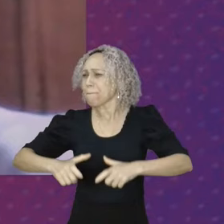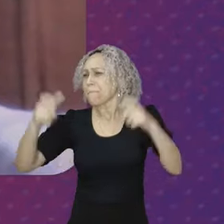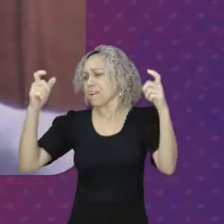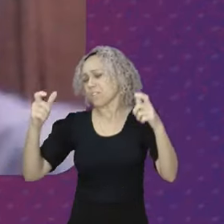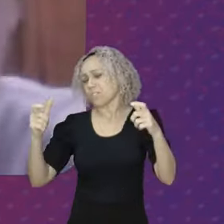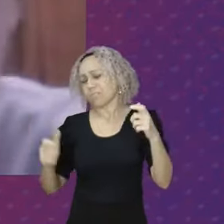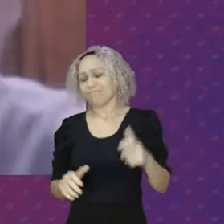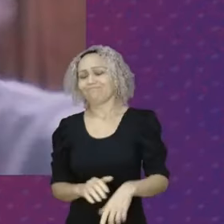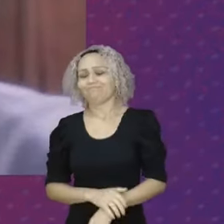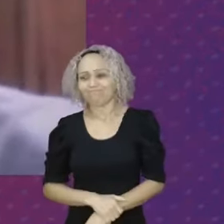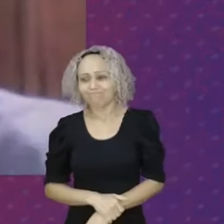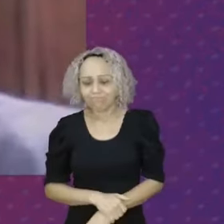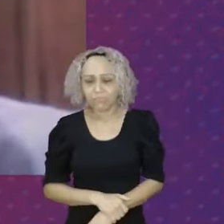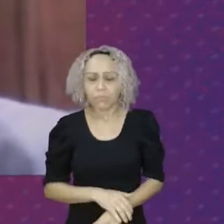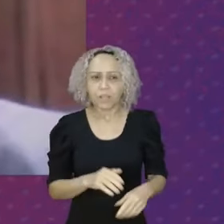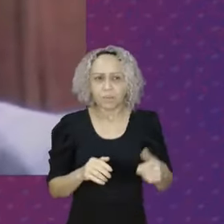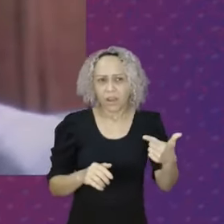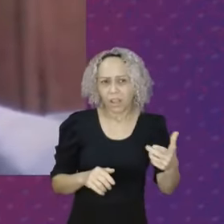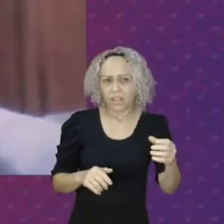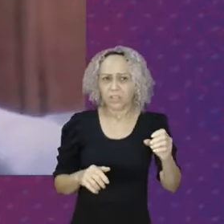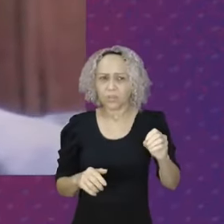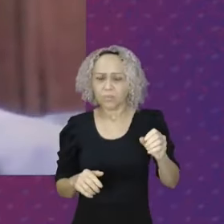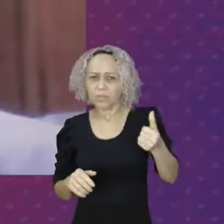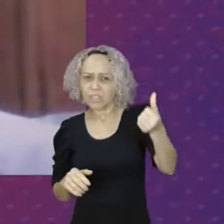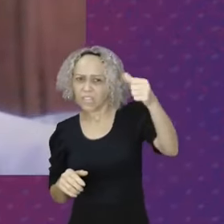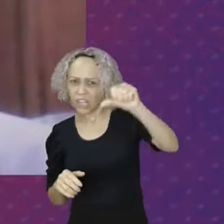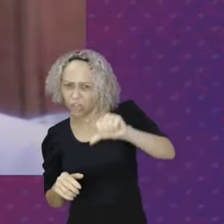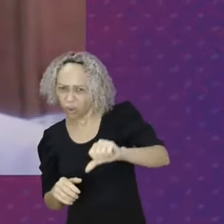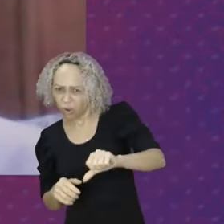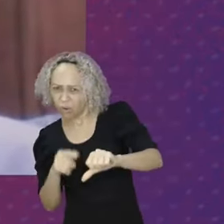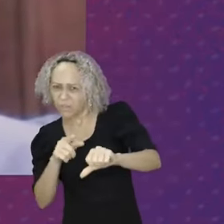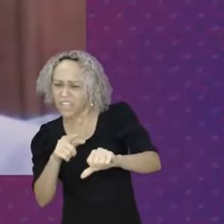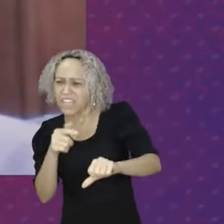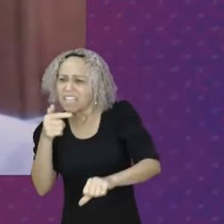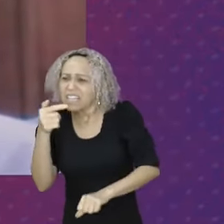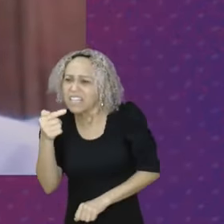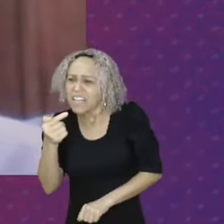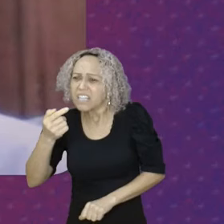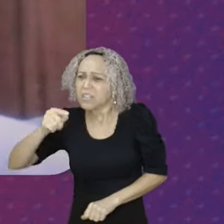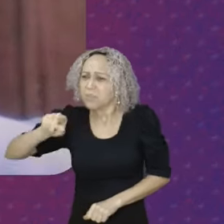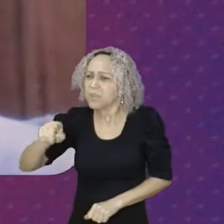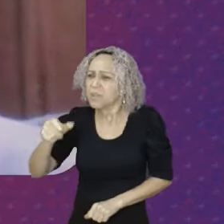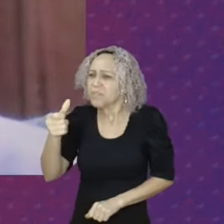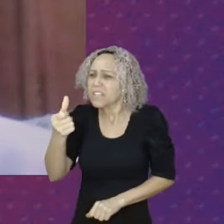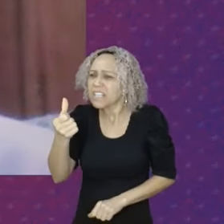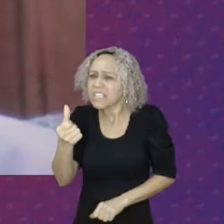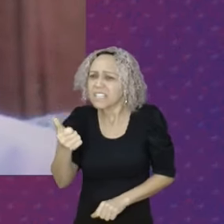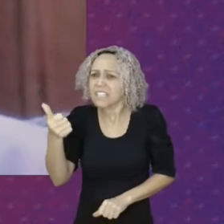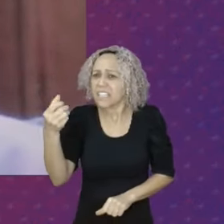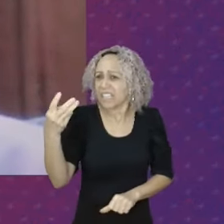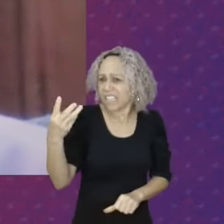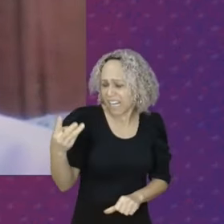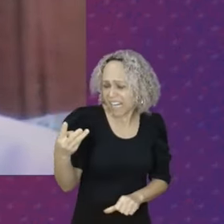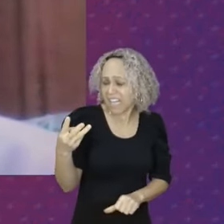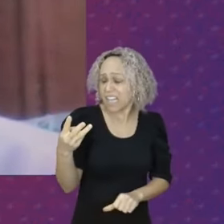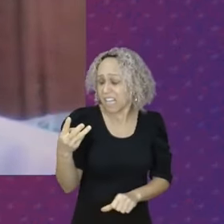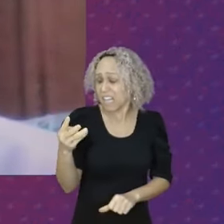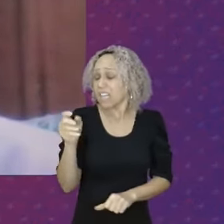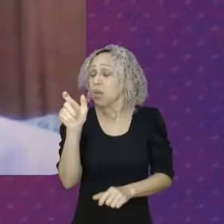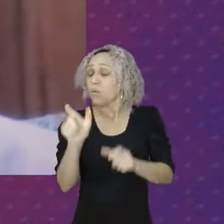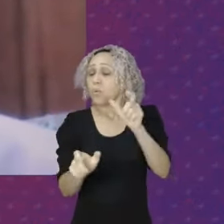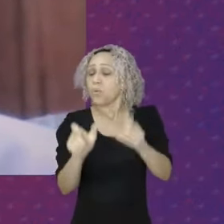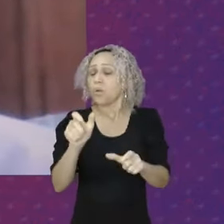tiveram 2019 perdão nós tivemos 7.613 casos em 2019 de violência contra